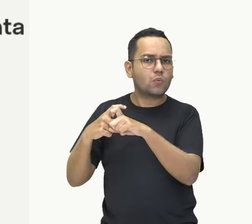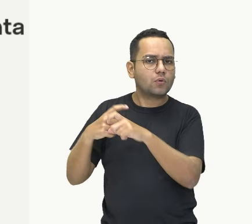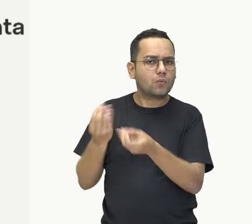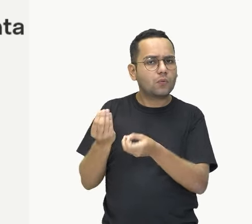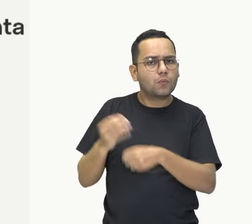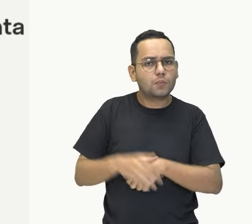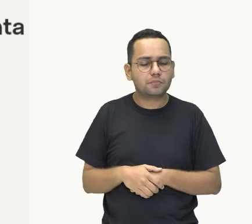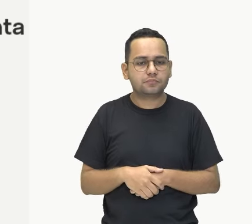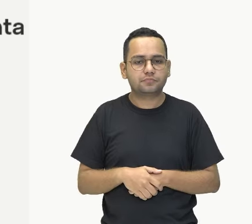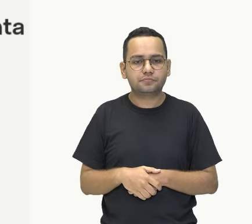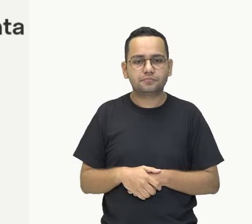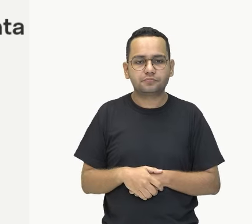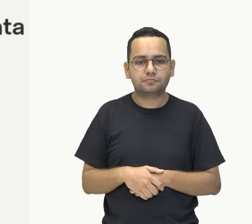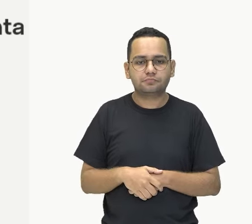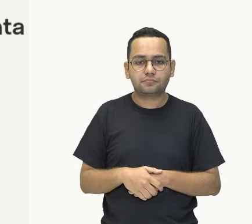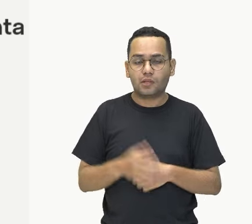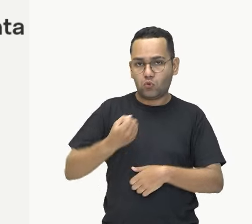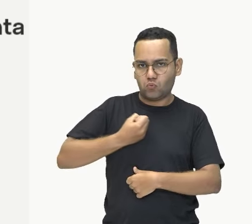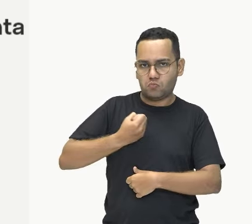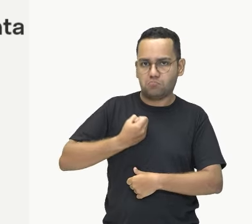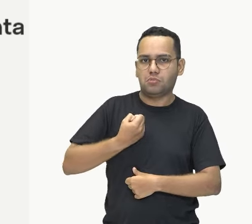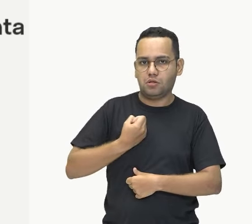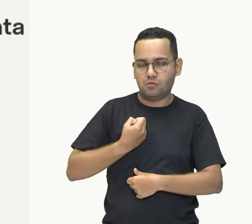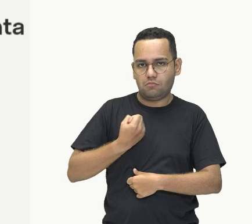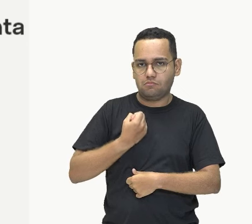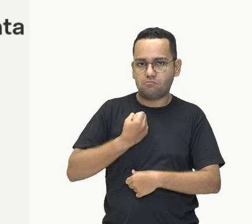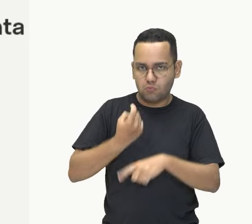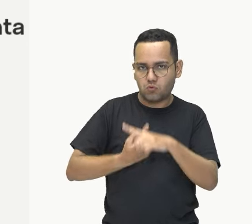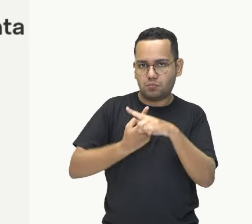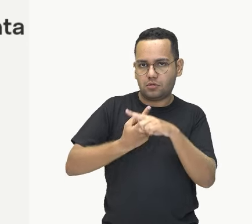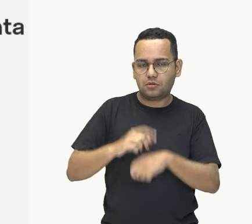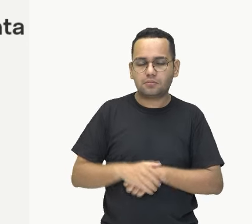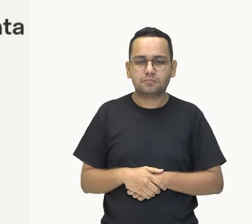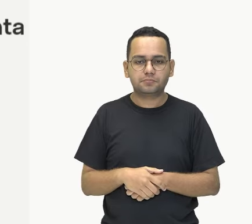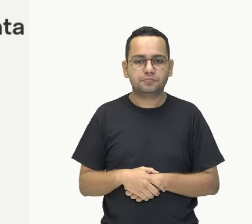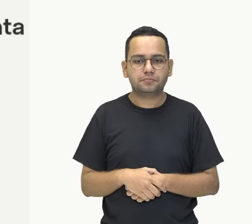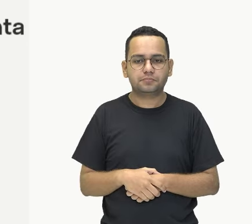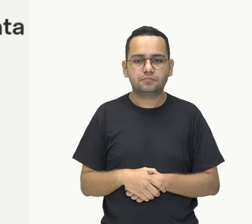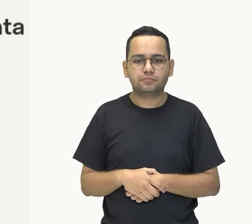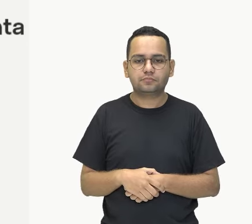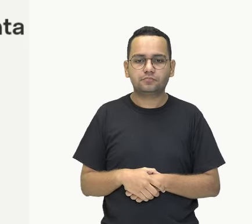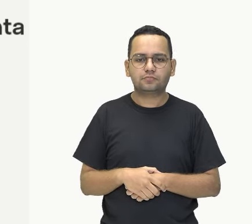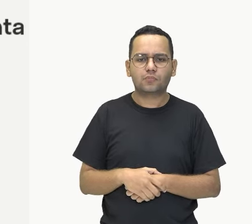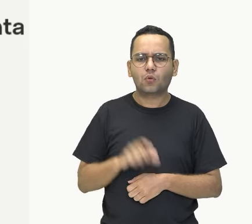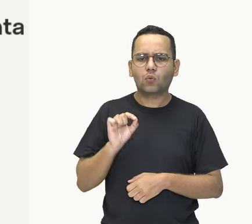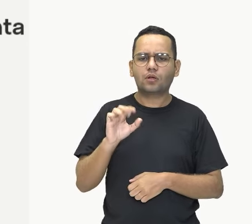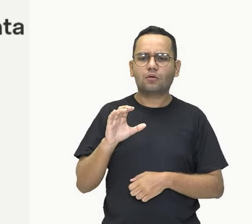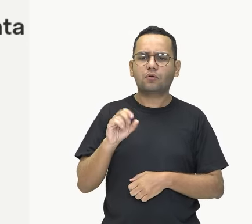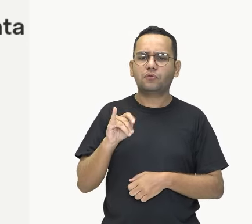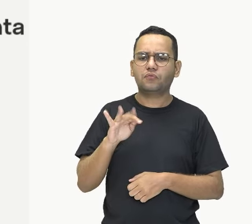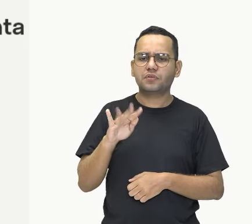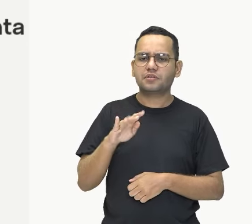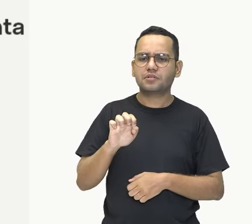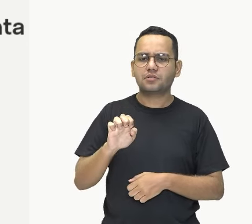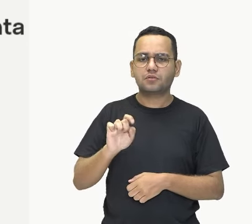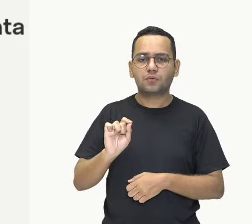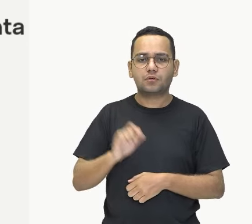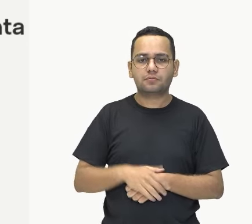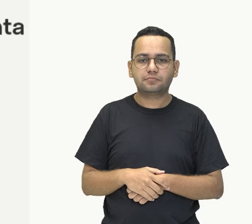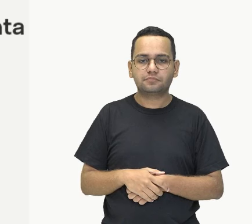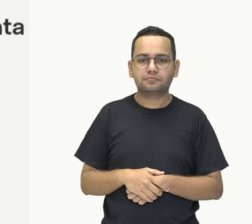multiplico seus coeficientes, tá? Relembrando aqui o que é coeficiente, ó. No